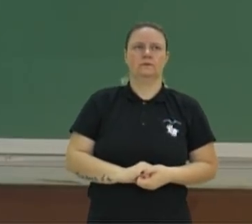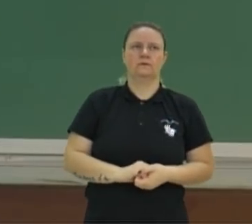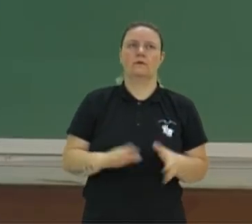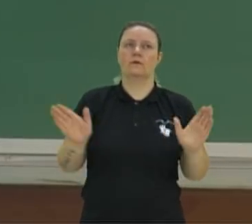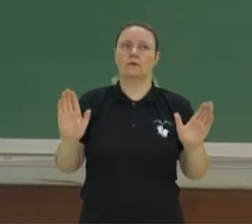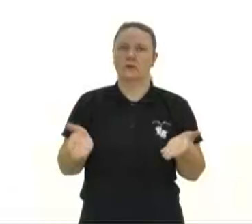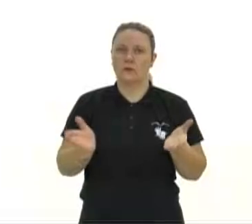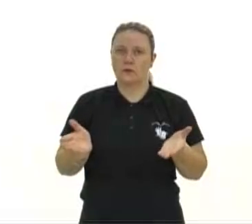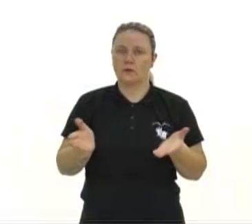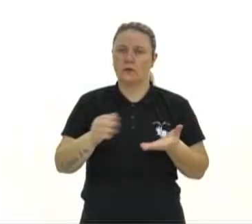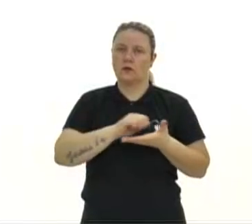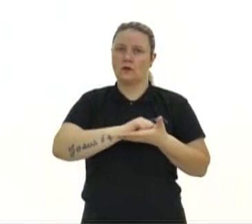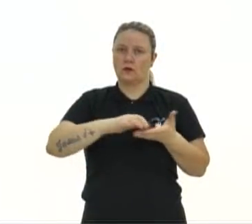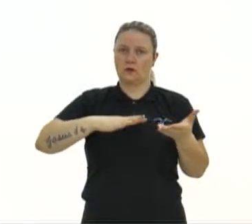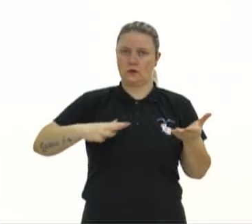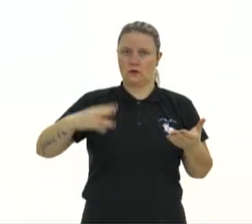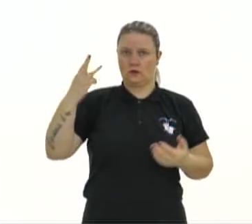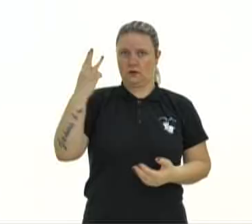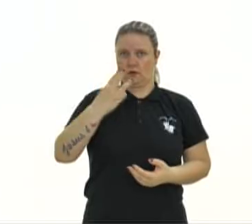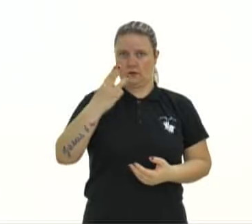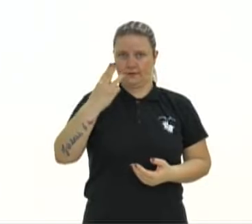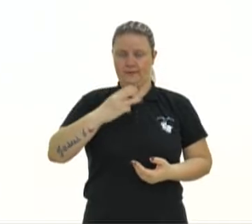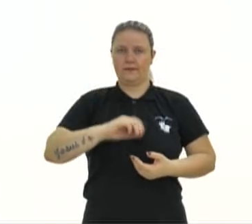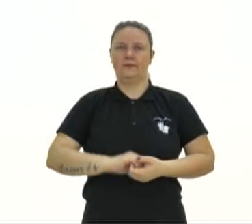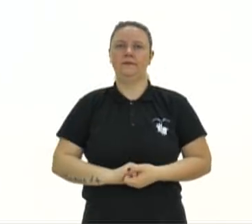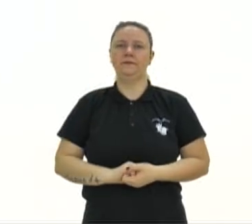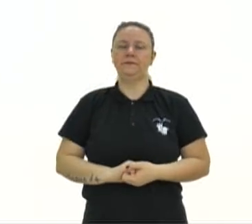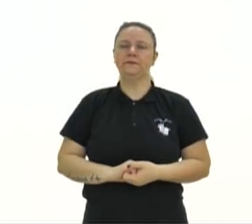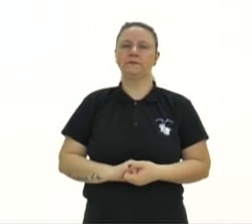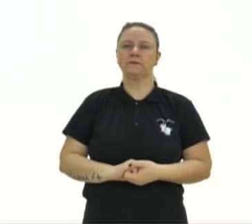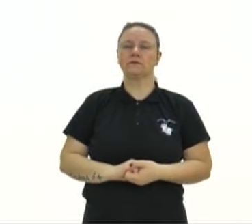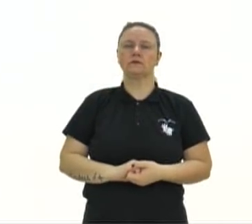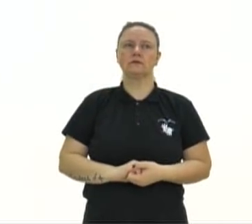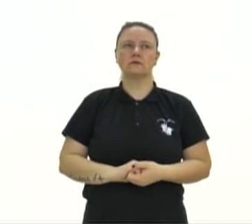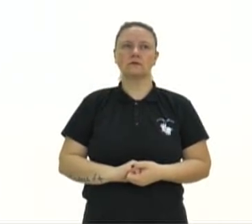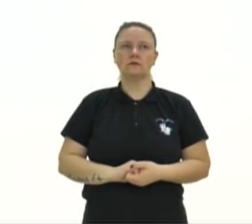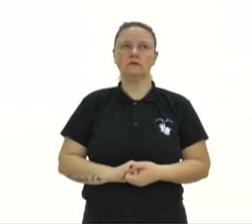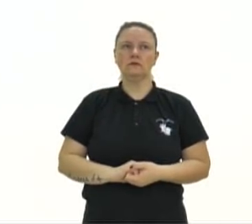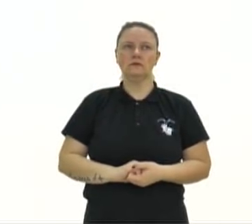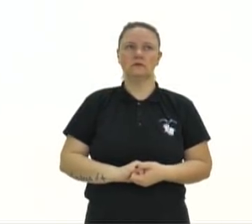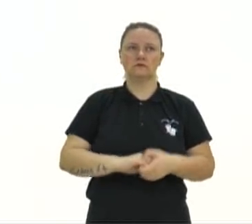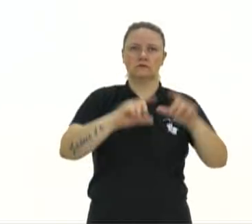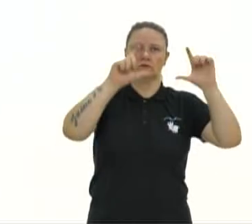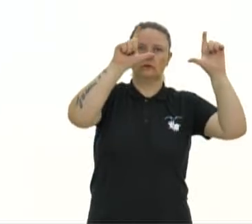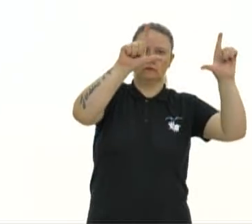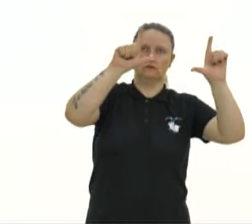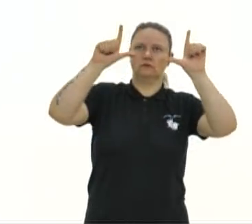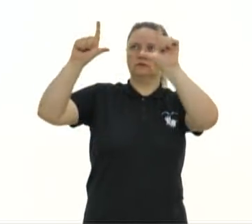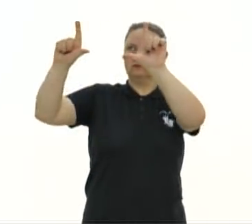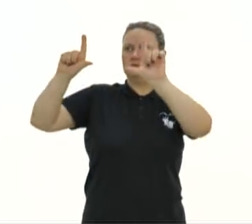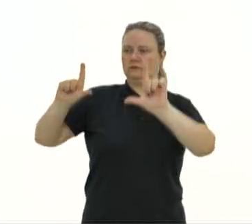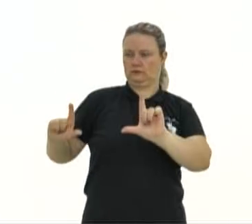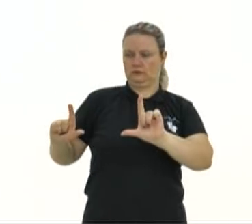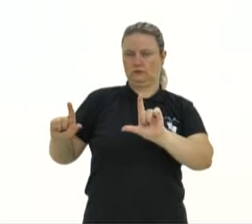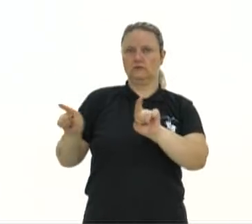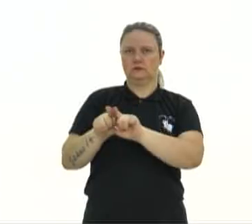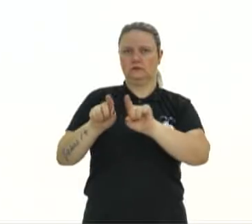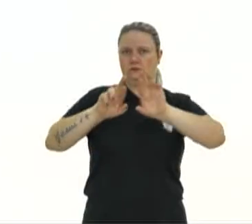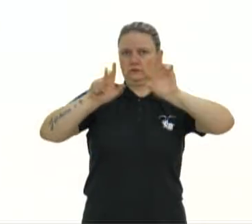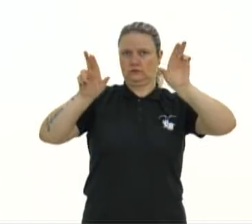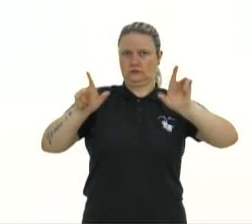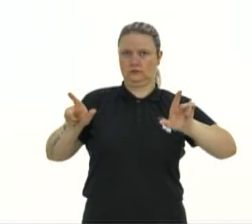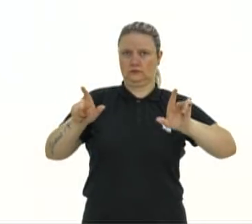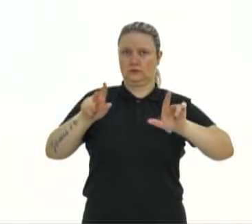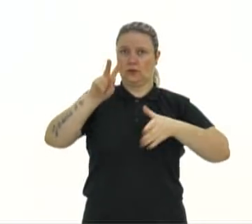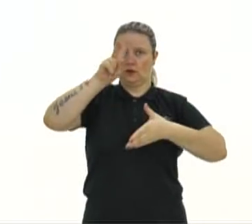Agora nós temos aqui o exercício de número 3, três trechos diferentes também do guia. Leia a notícia